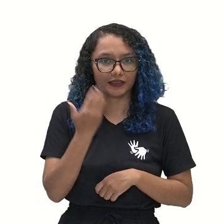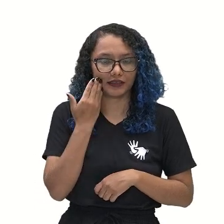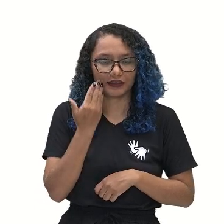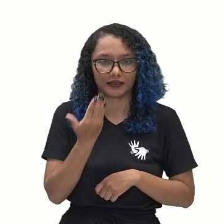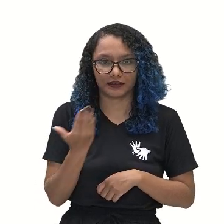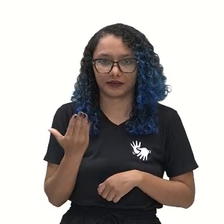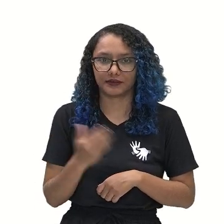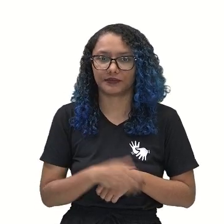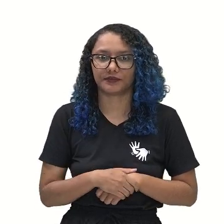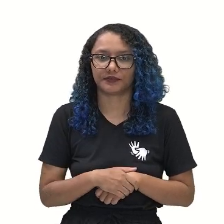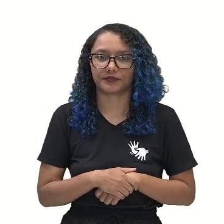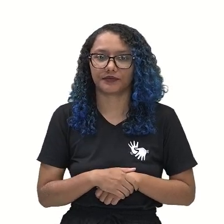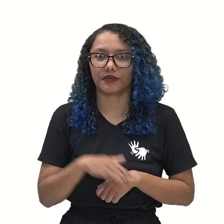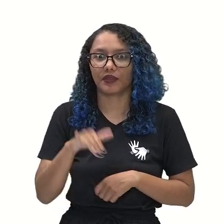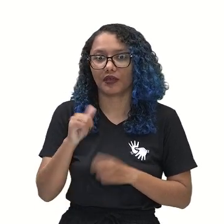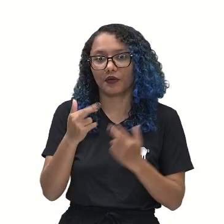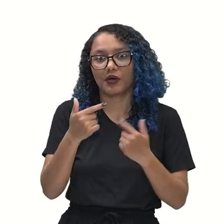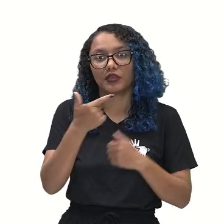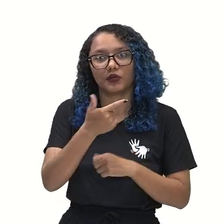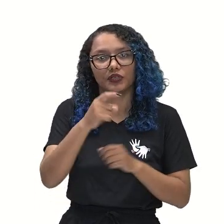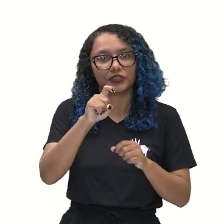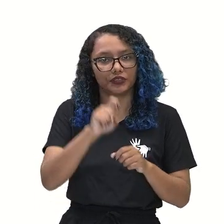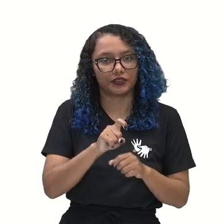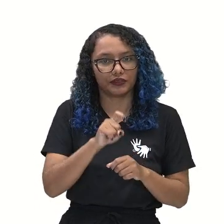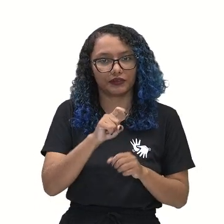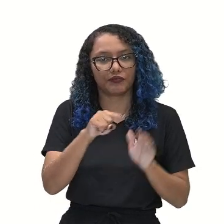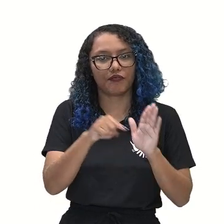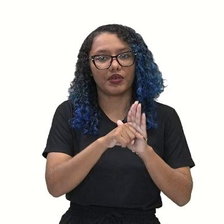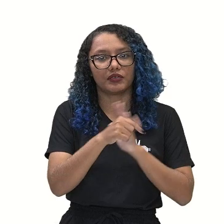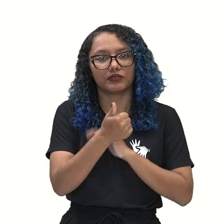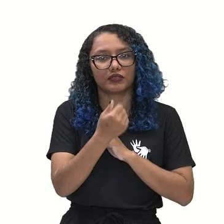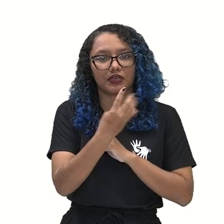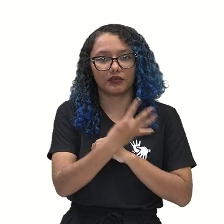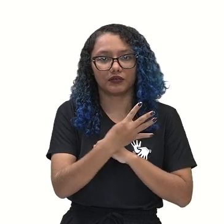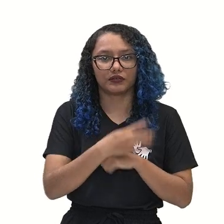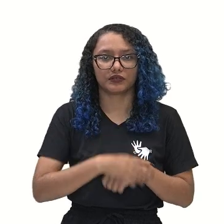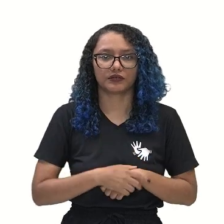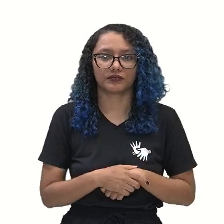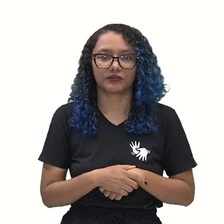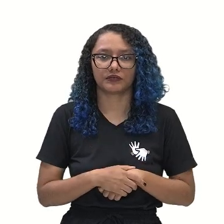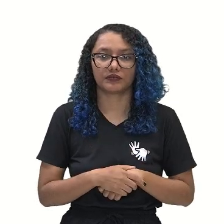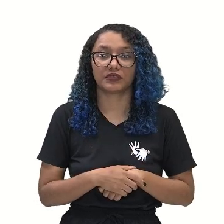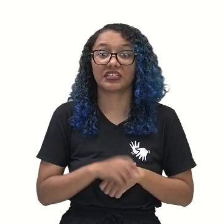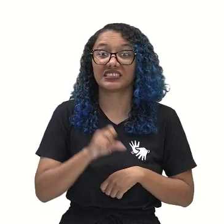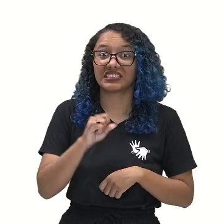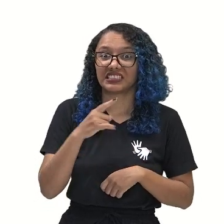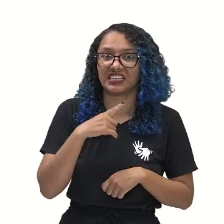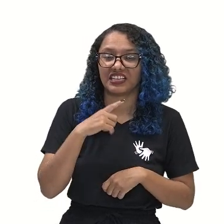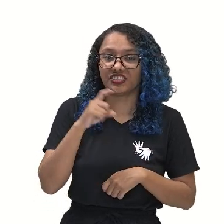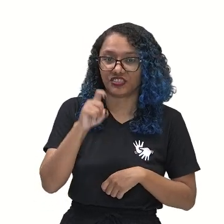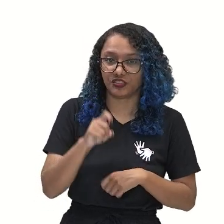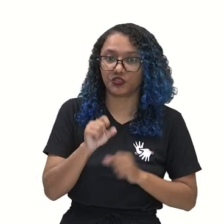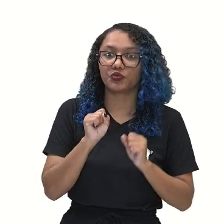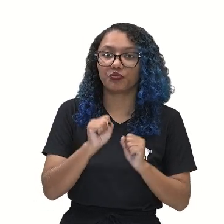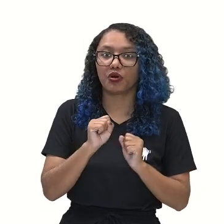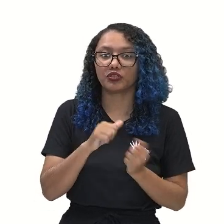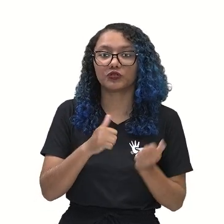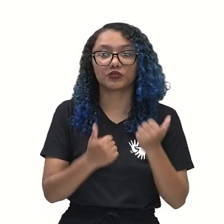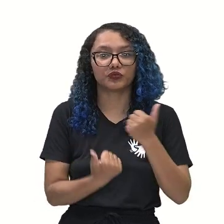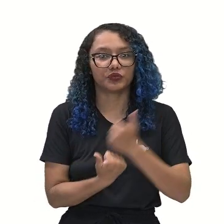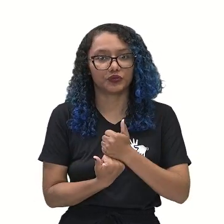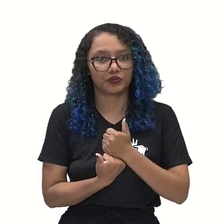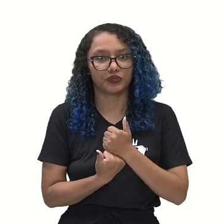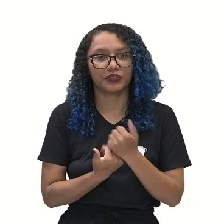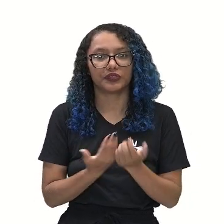É 2x menos 14. Então, olha, onde tem x, você vai substituir o teu